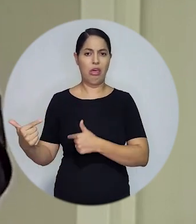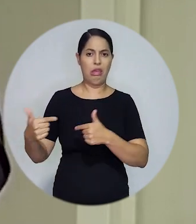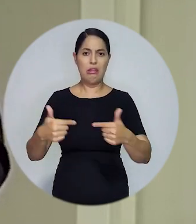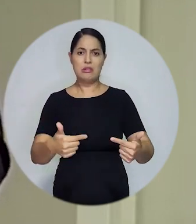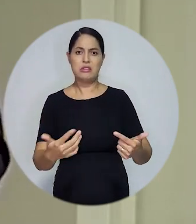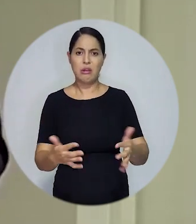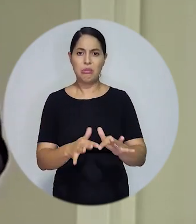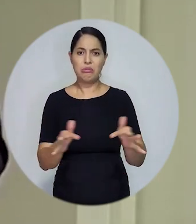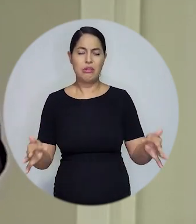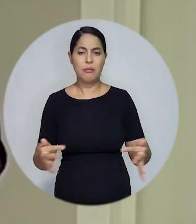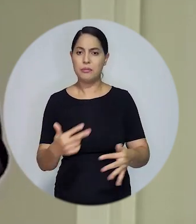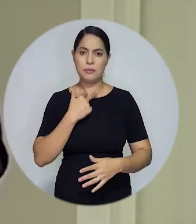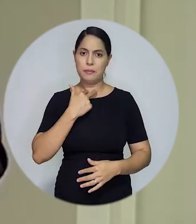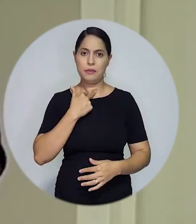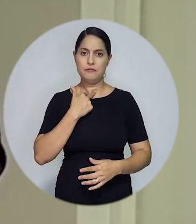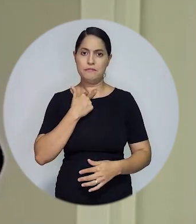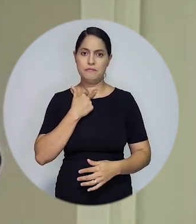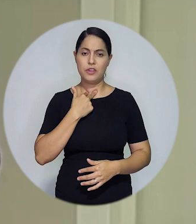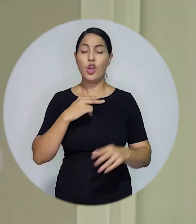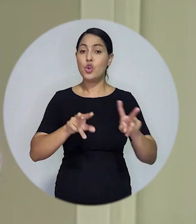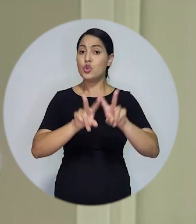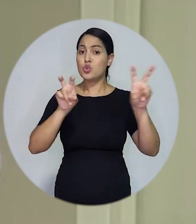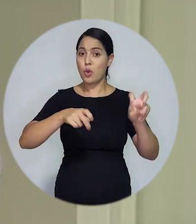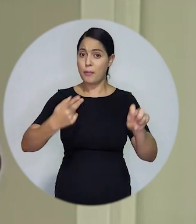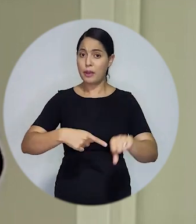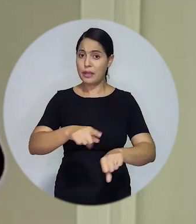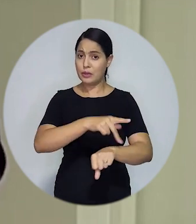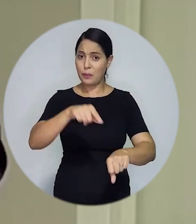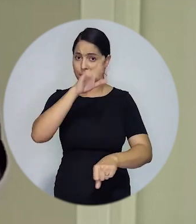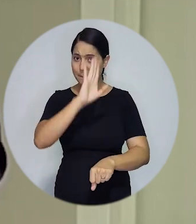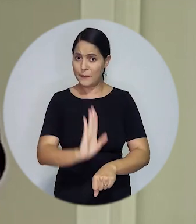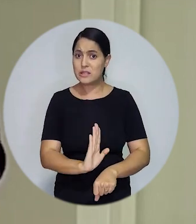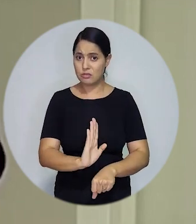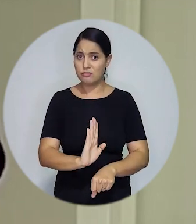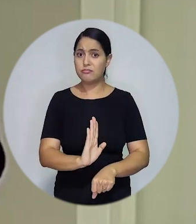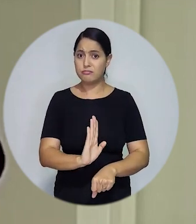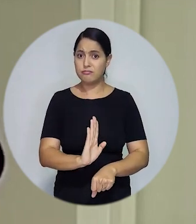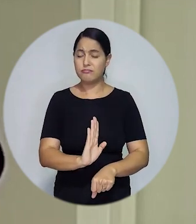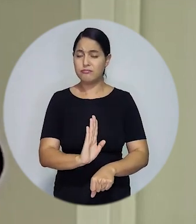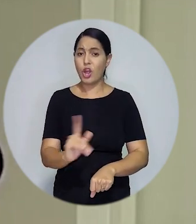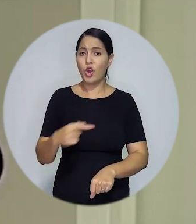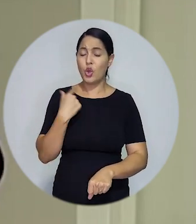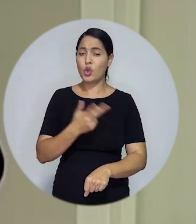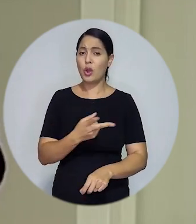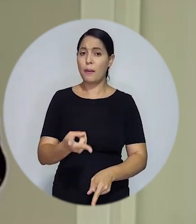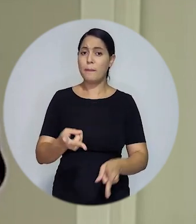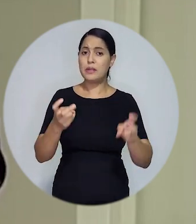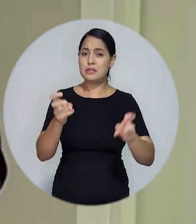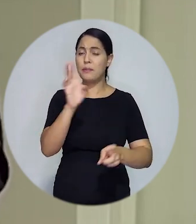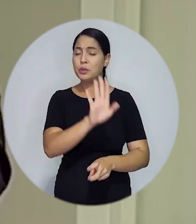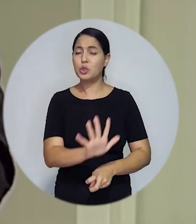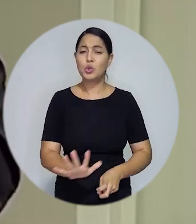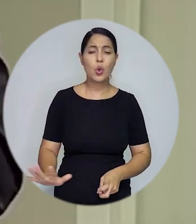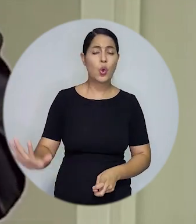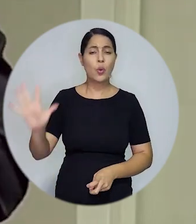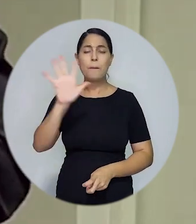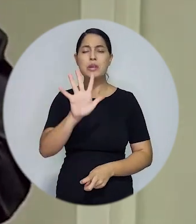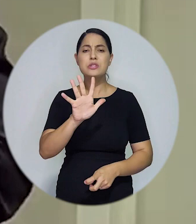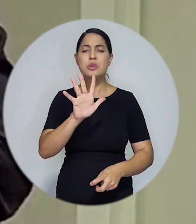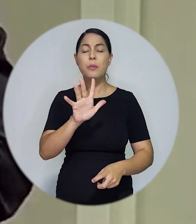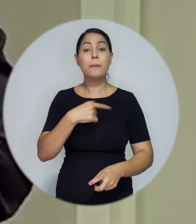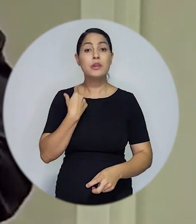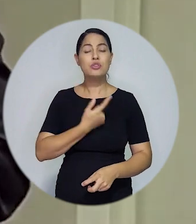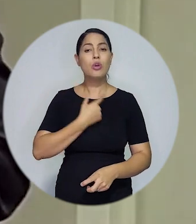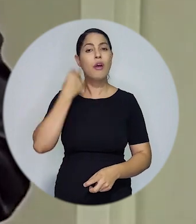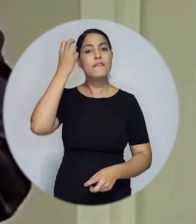de desrespeito à advocacia brasileira, e nós estamos viajando o Brasil para procurar